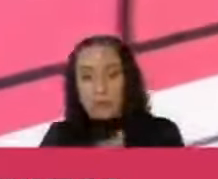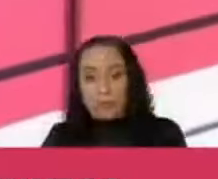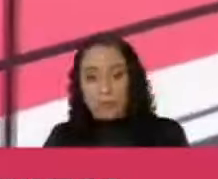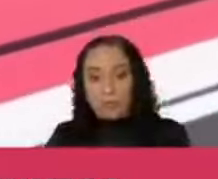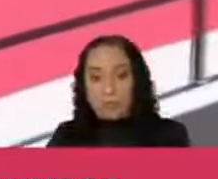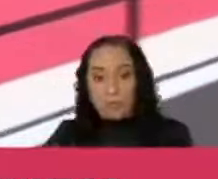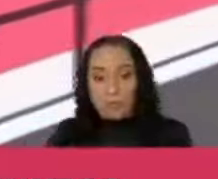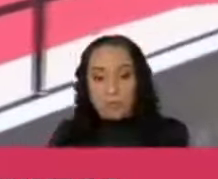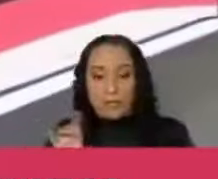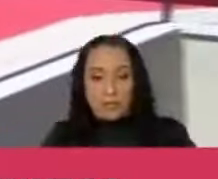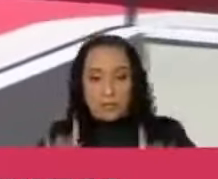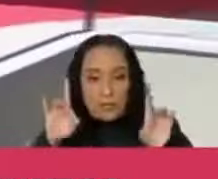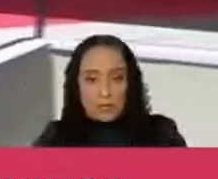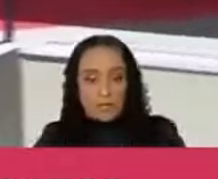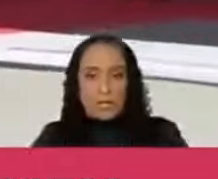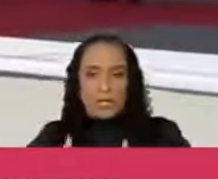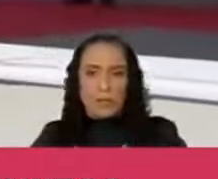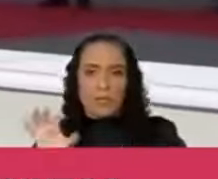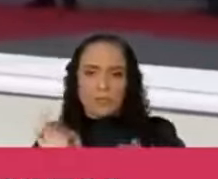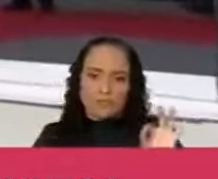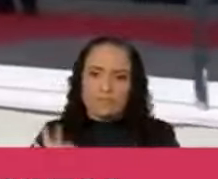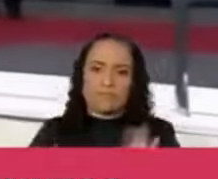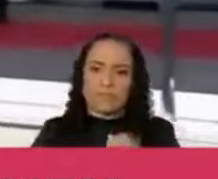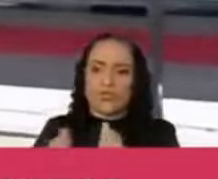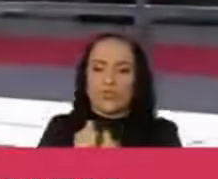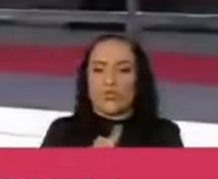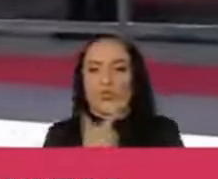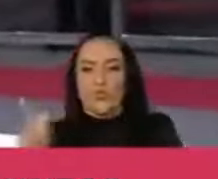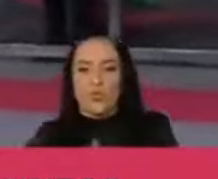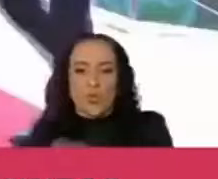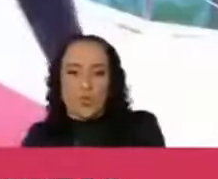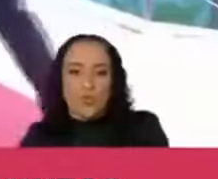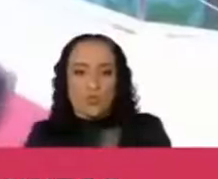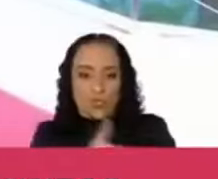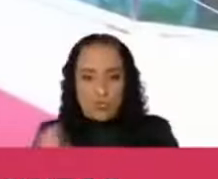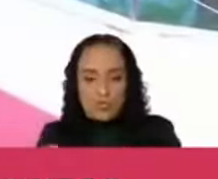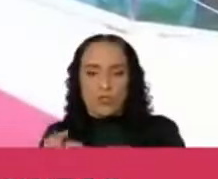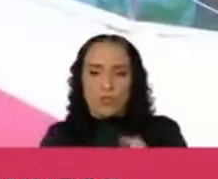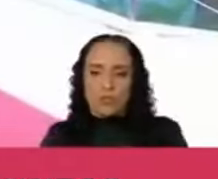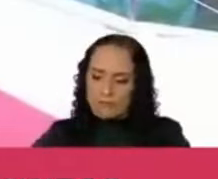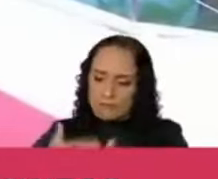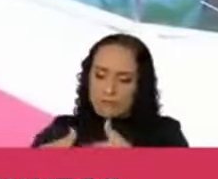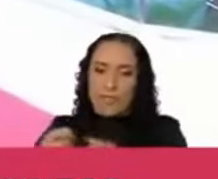Assisti ao vivo hoje, pessoal, esse evento aí, Austrália agora.